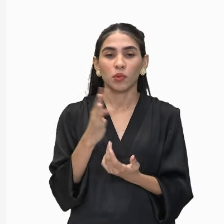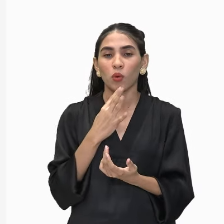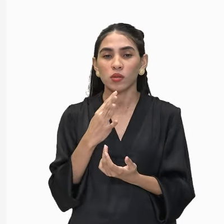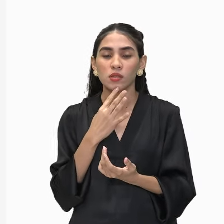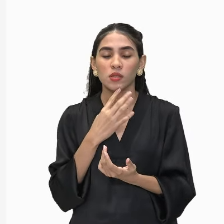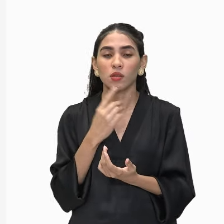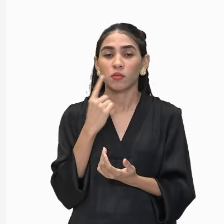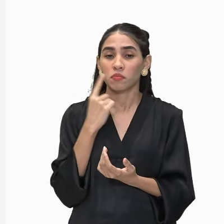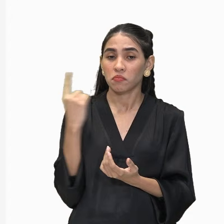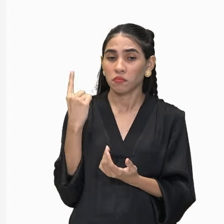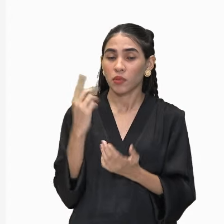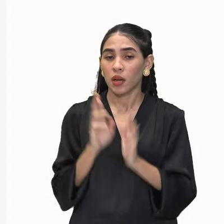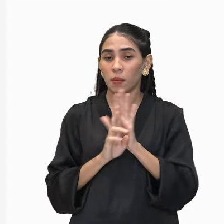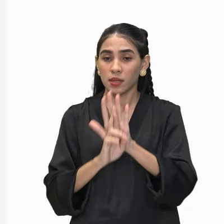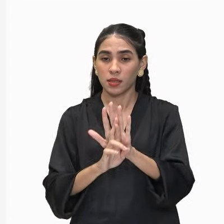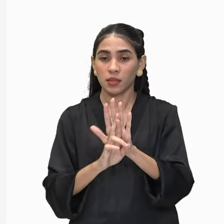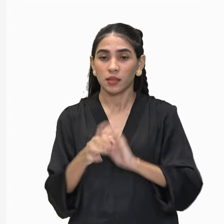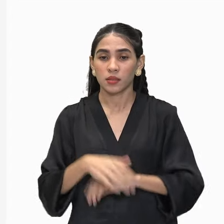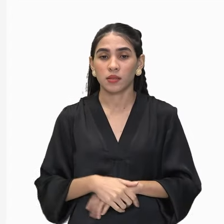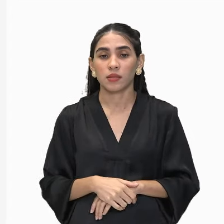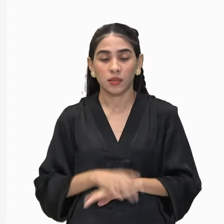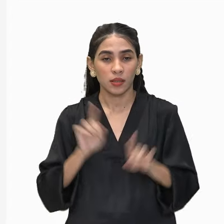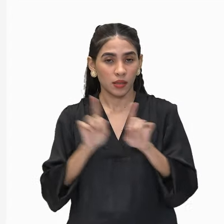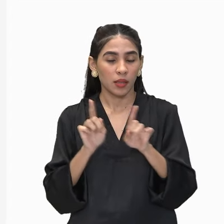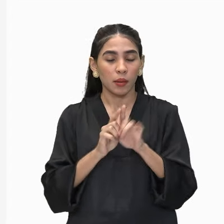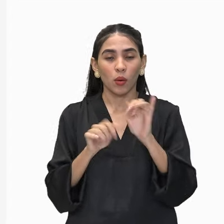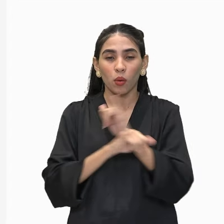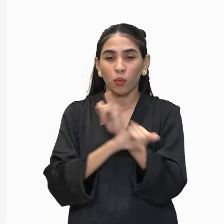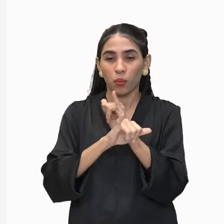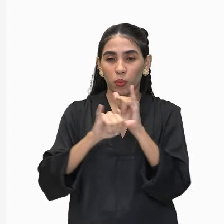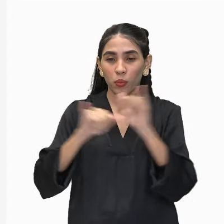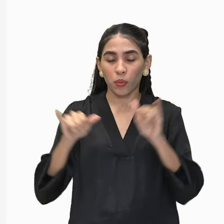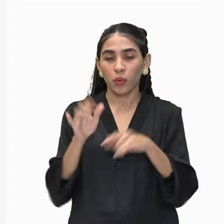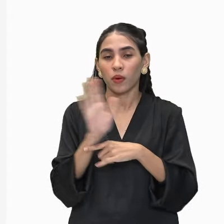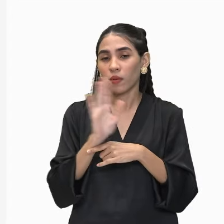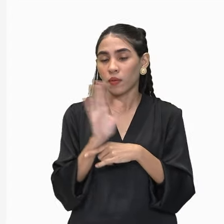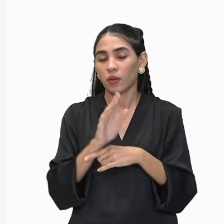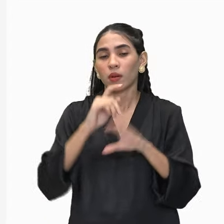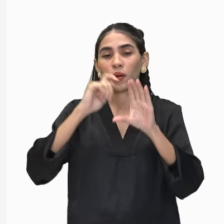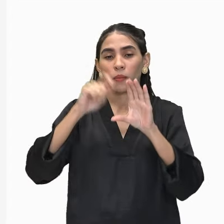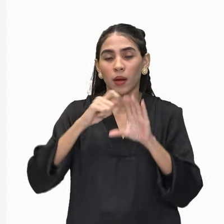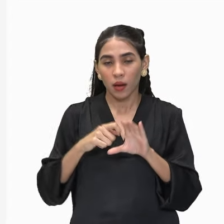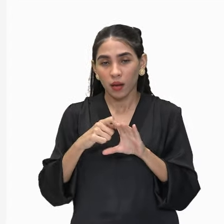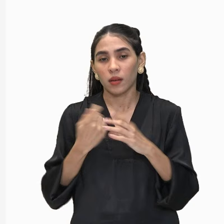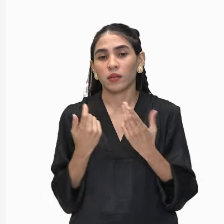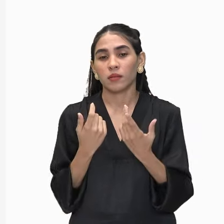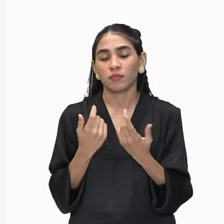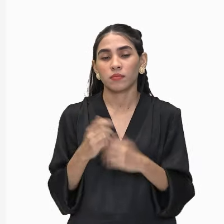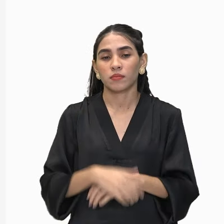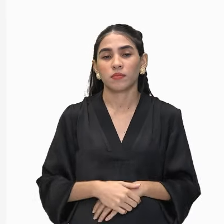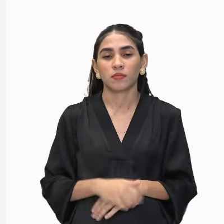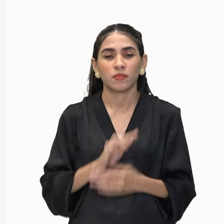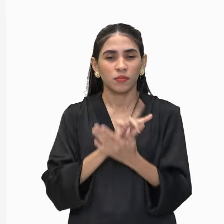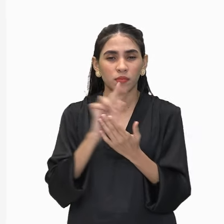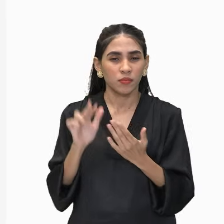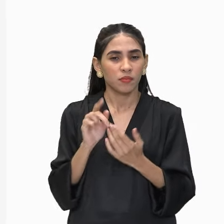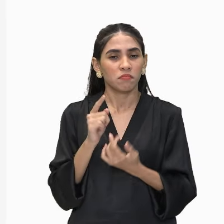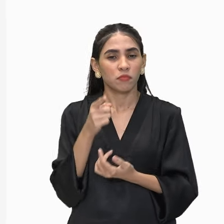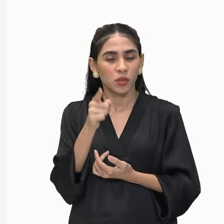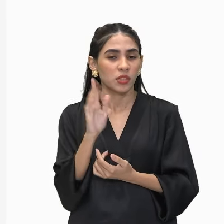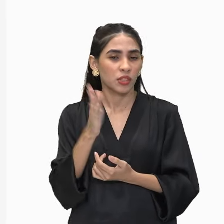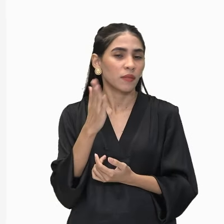representante deles, também amplamente divulgados em filmes, em documentários, em desenhos. Em algum momento vocês